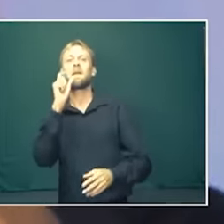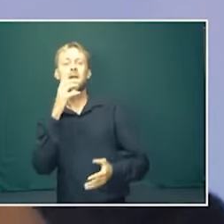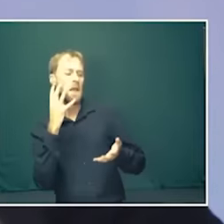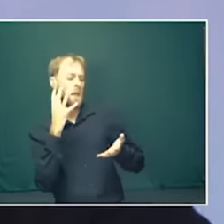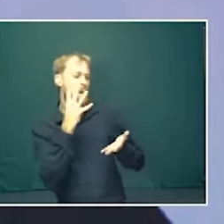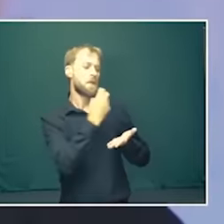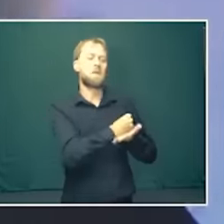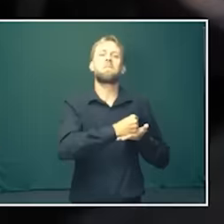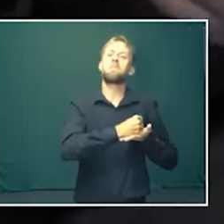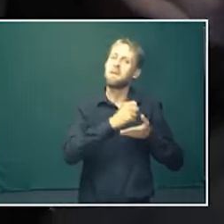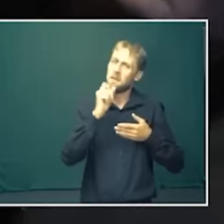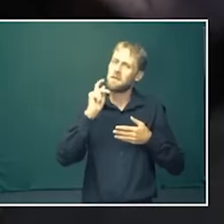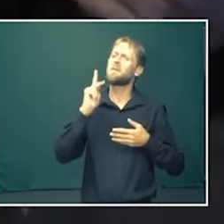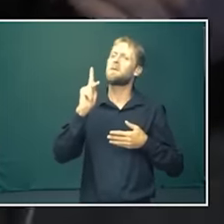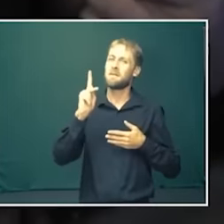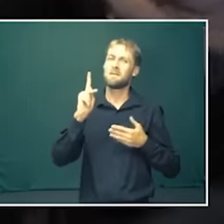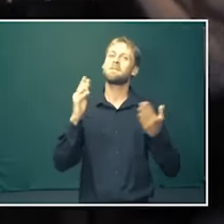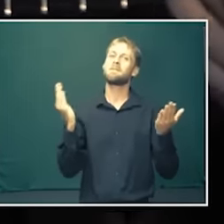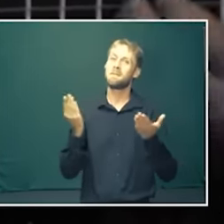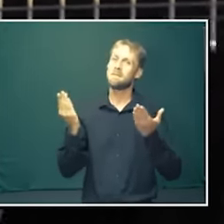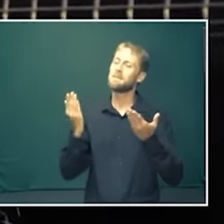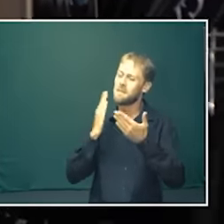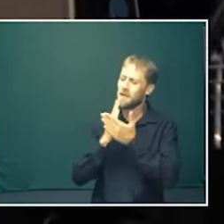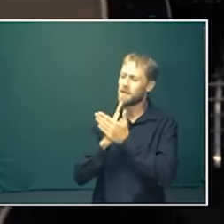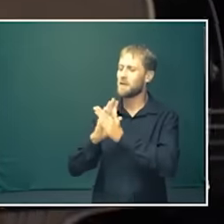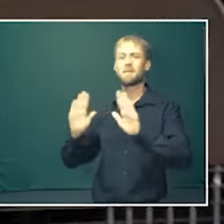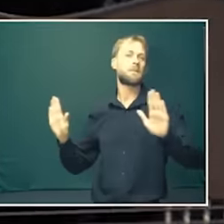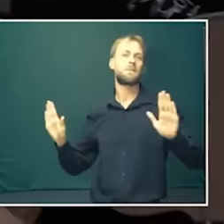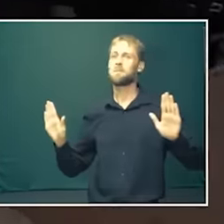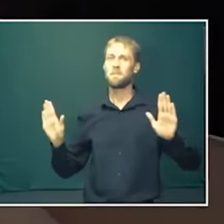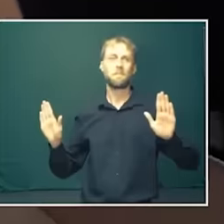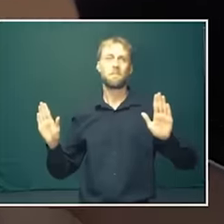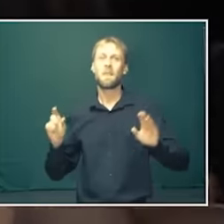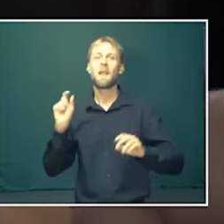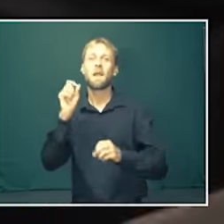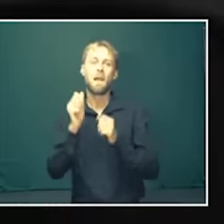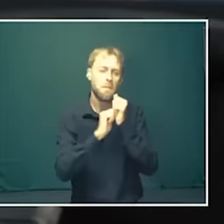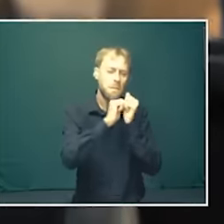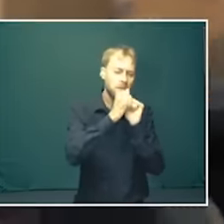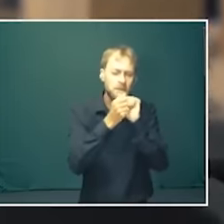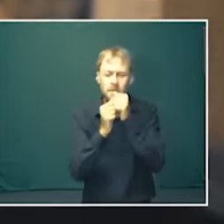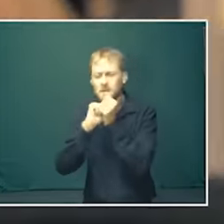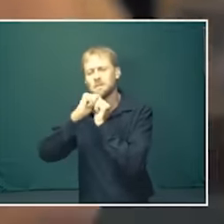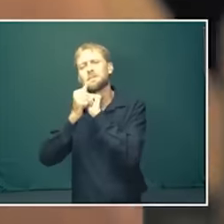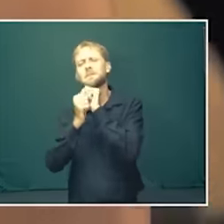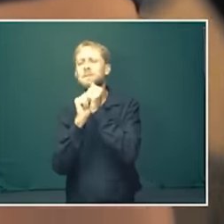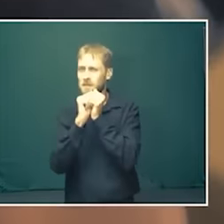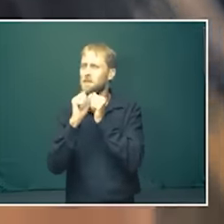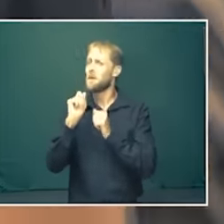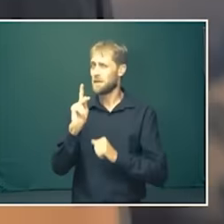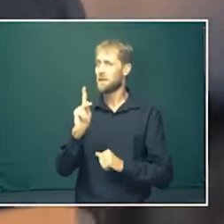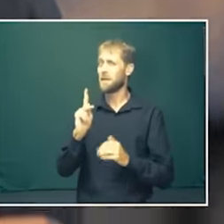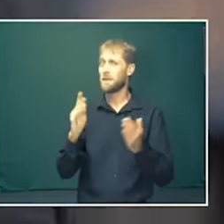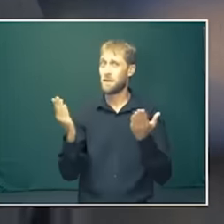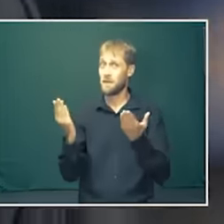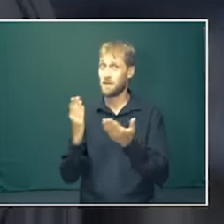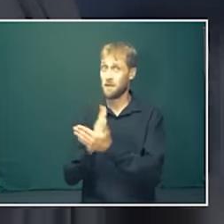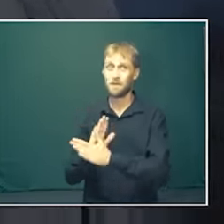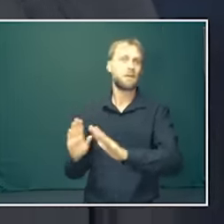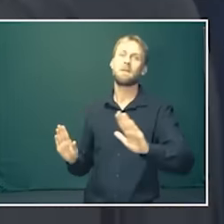quem pegou, pegou, pegou, não pega mais. Quem Beijo, beijo, beijo, não